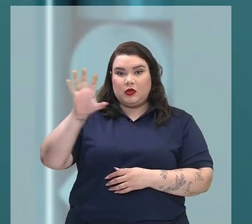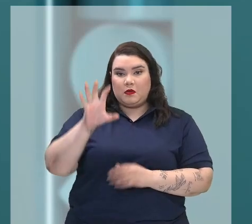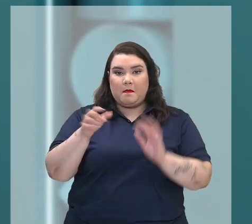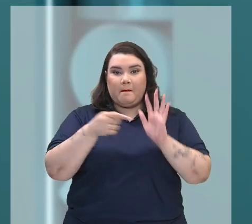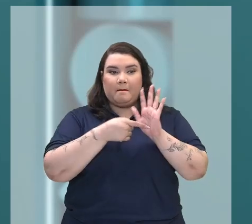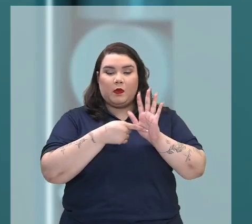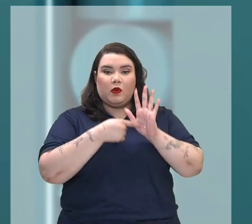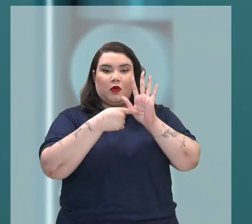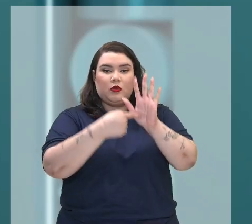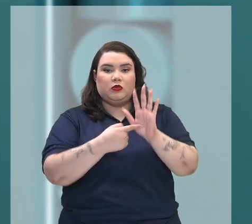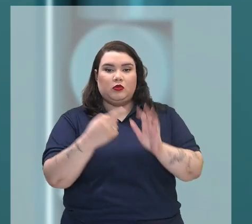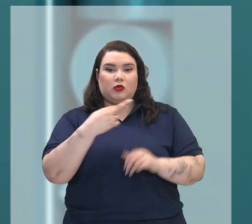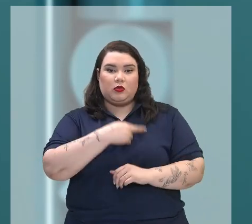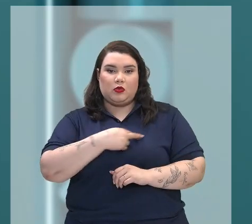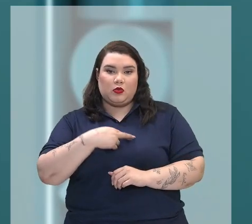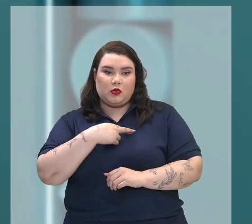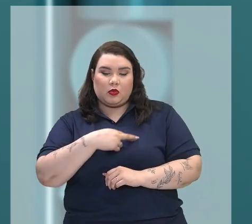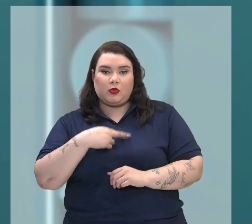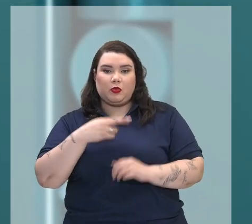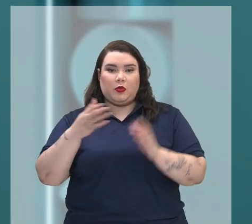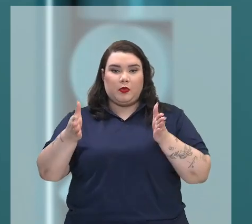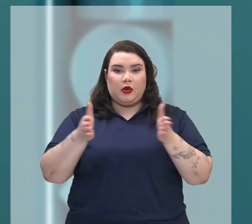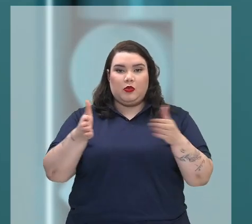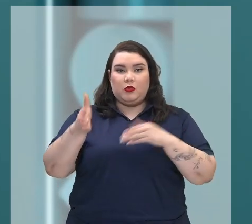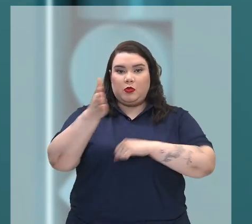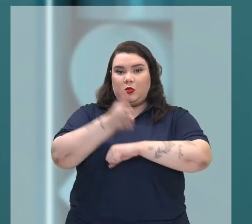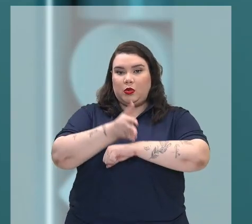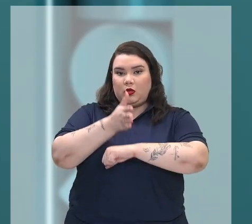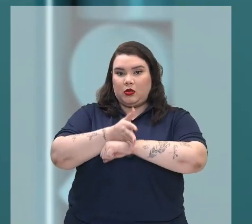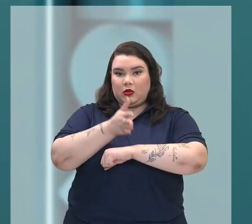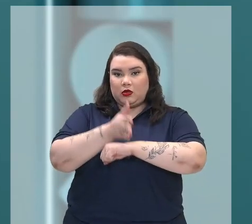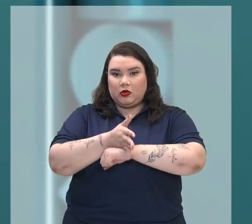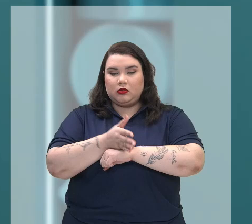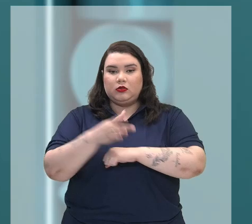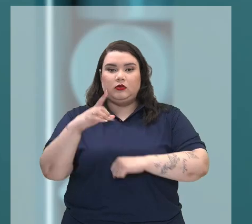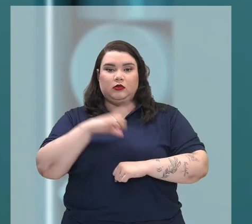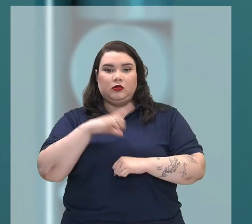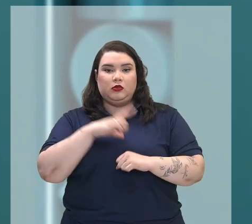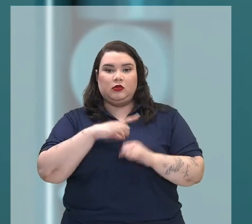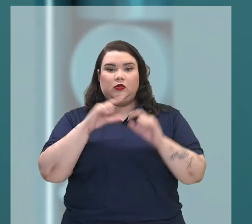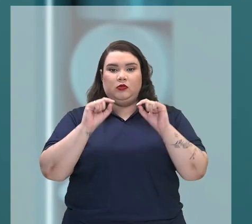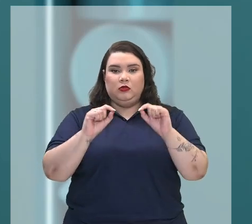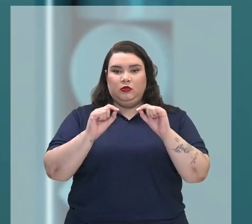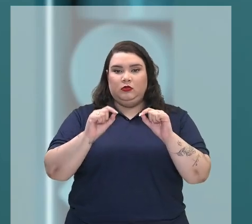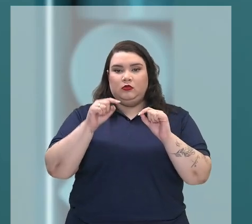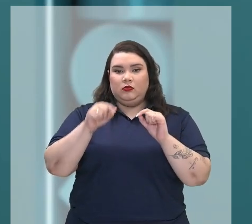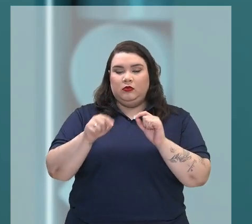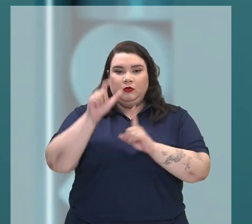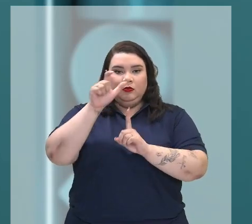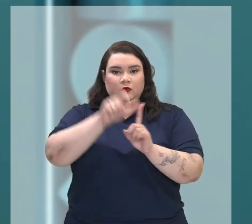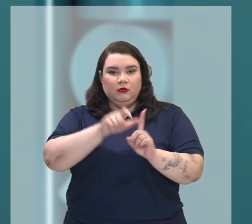traz um romance modernista e, por trás de todos esses